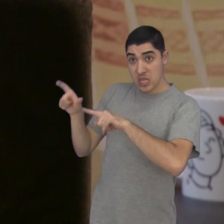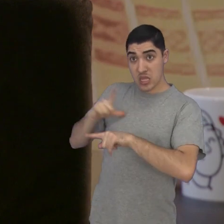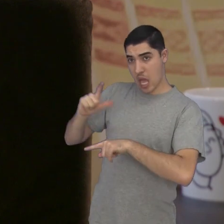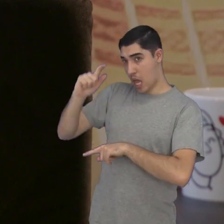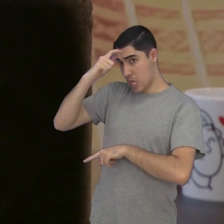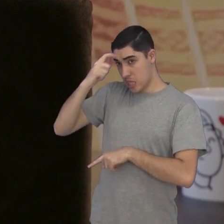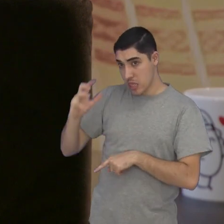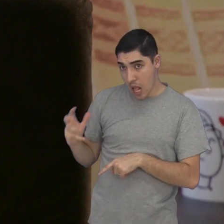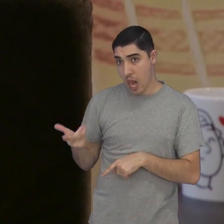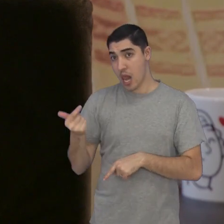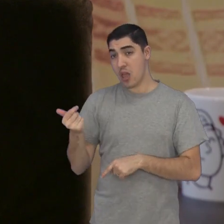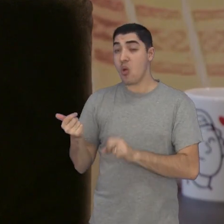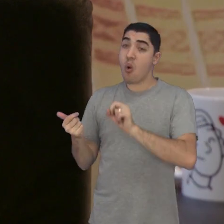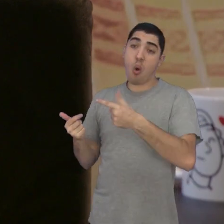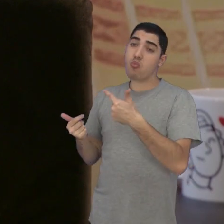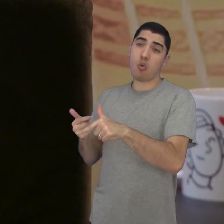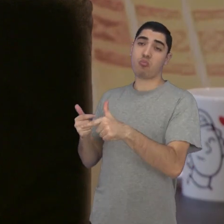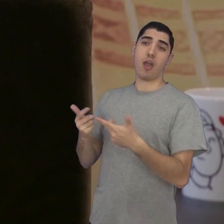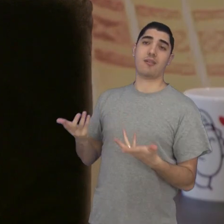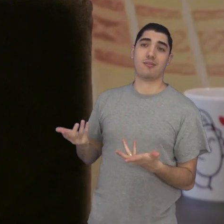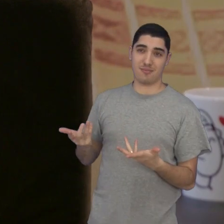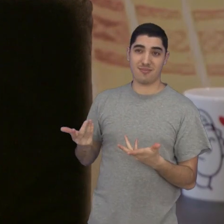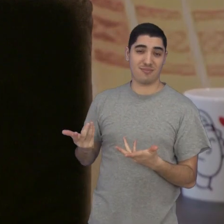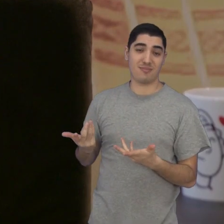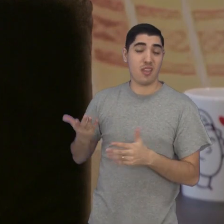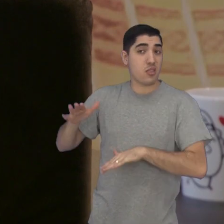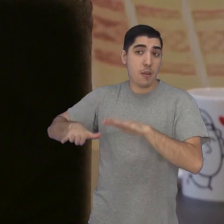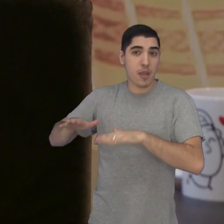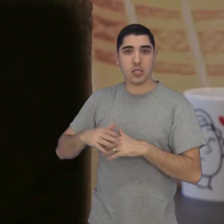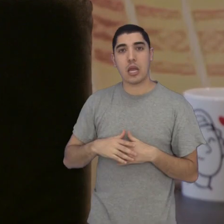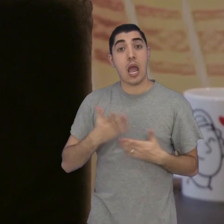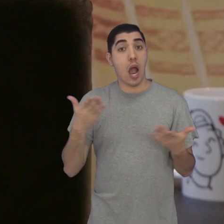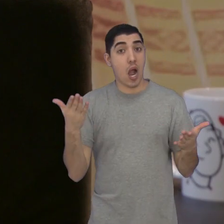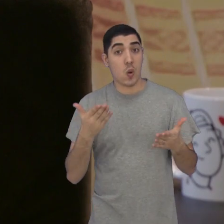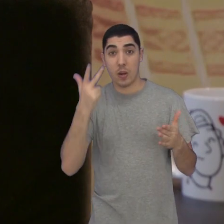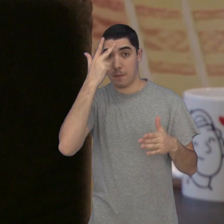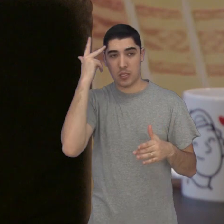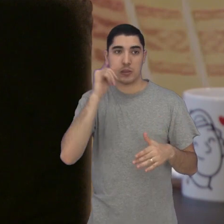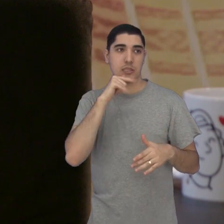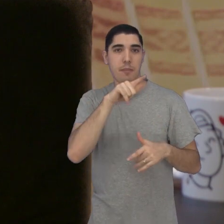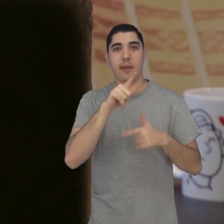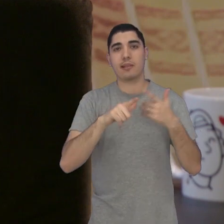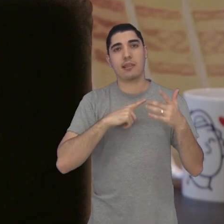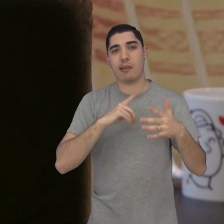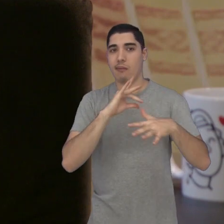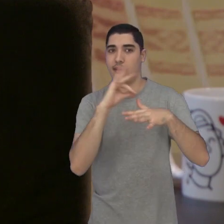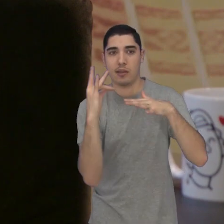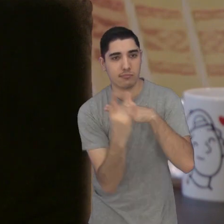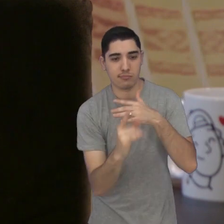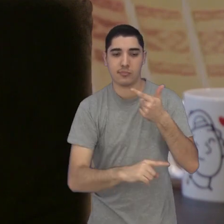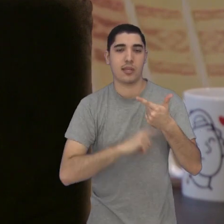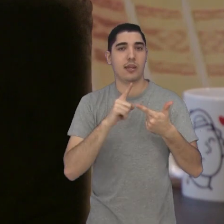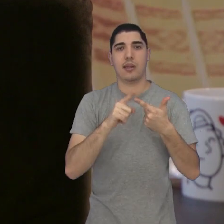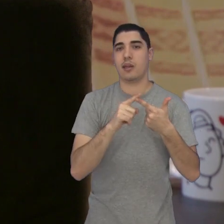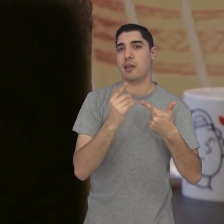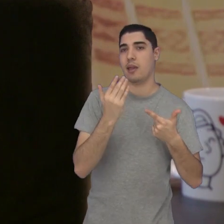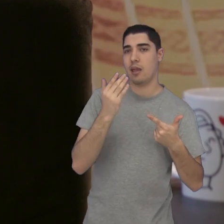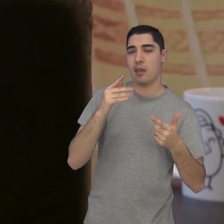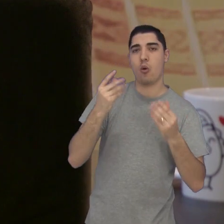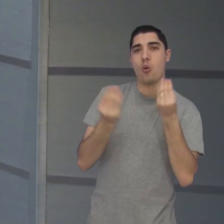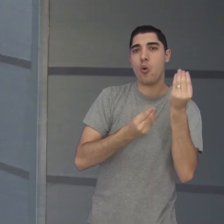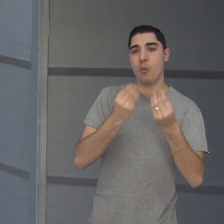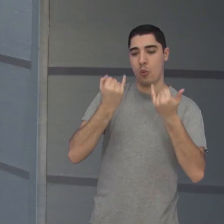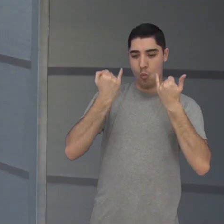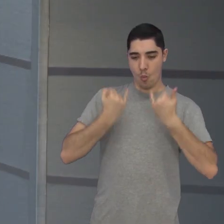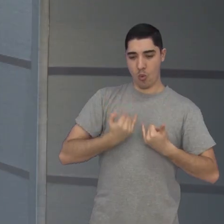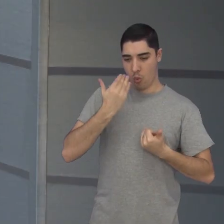talentoso ou você não é. Hoje tem toda uma produção por Hoje trás. tem Né? tudo. O cara que cuida da rede social, o cara que cuida da maquiagem, da dieta, enfim.